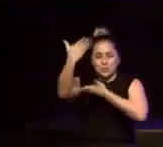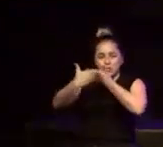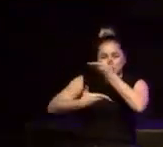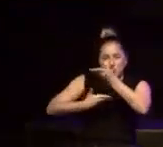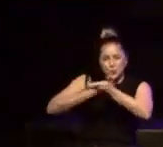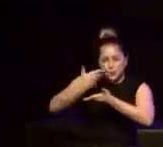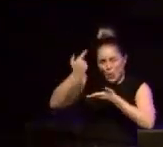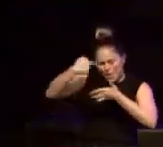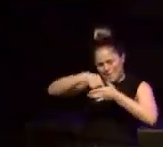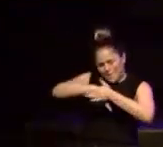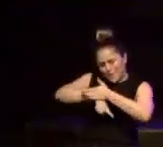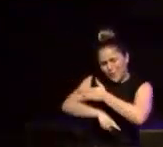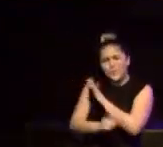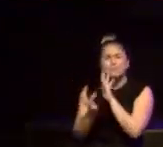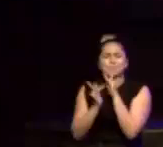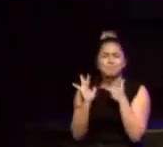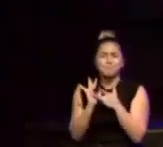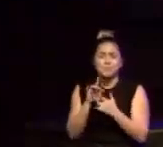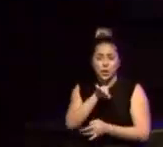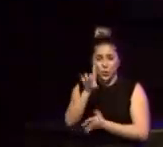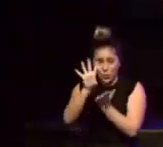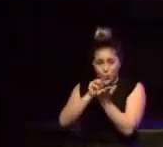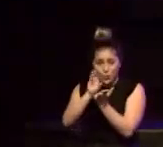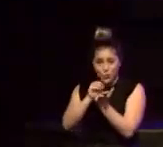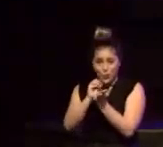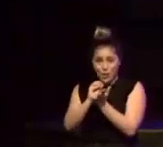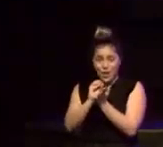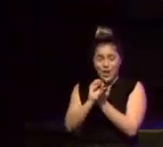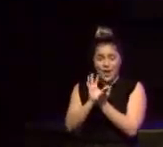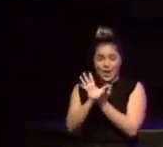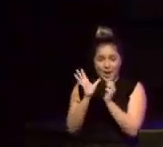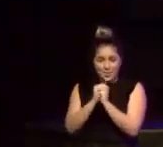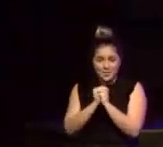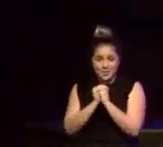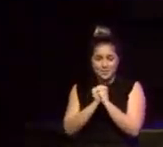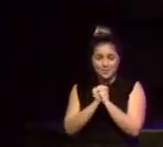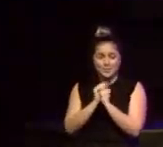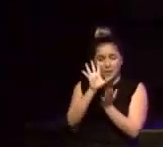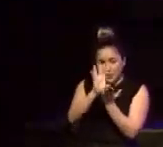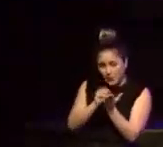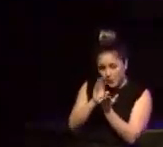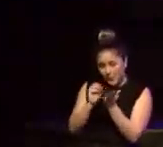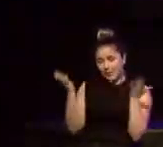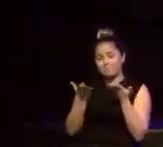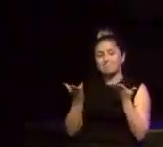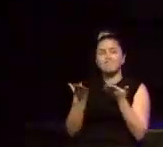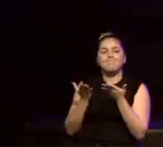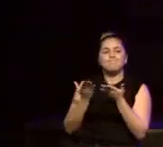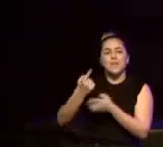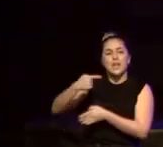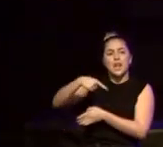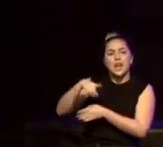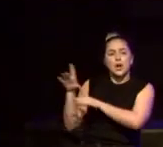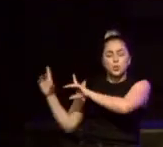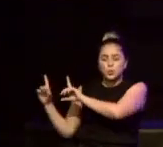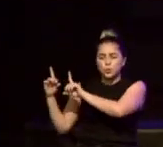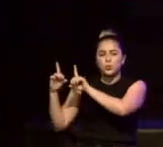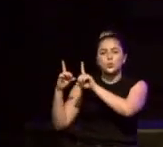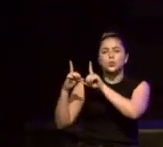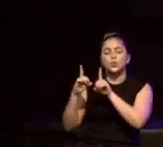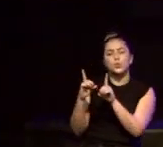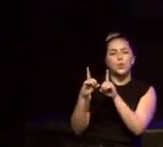profundo com Deus. Quem já tinha decorado aí, diga amém. Vamos todo mundo falar junto? Nossa missão? levar pessoas a